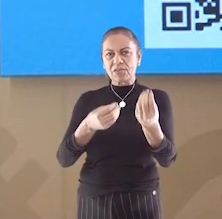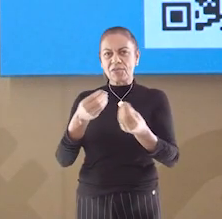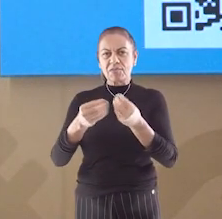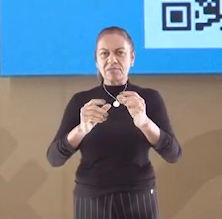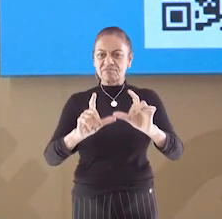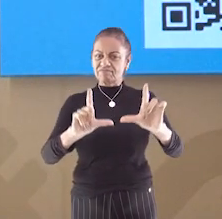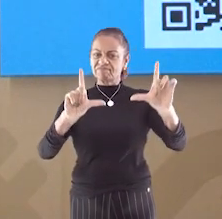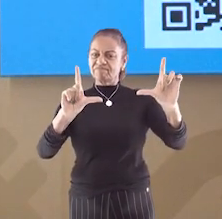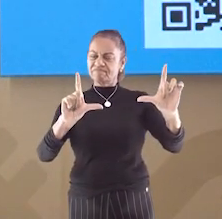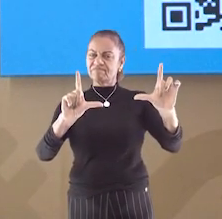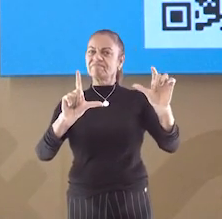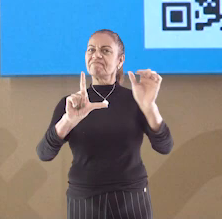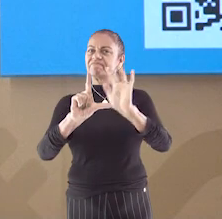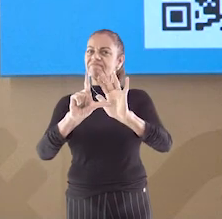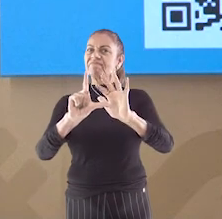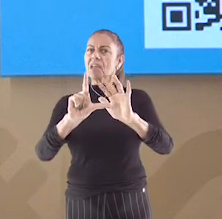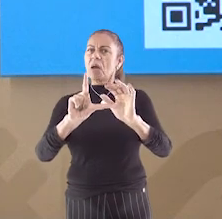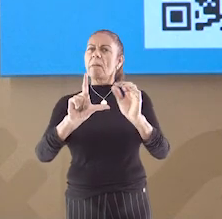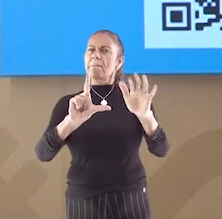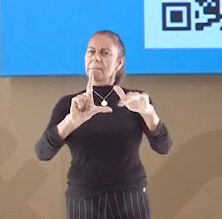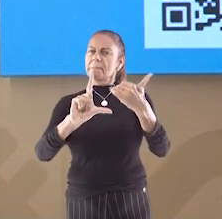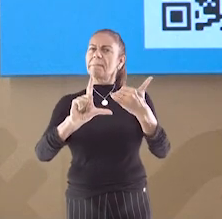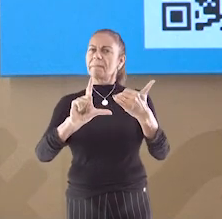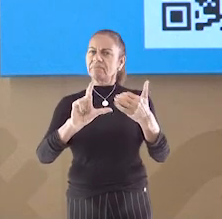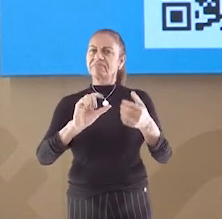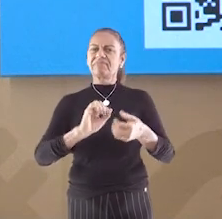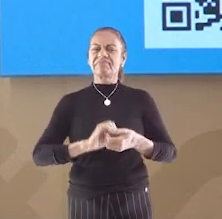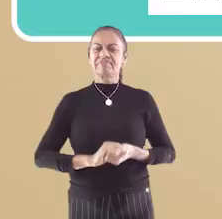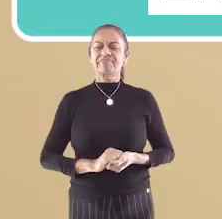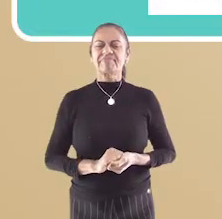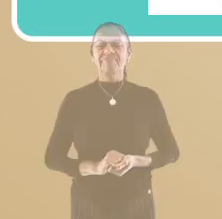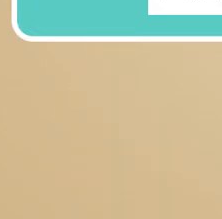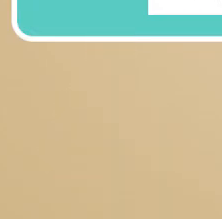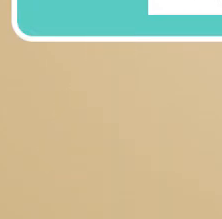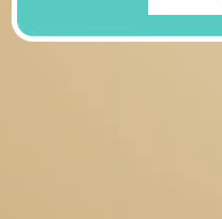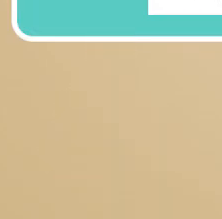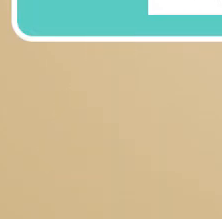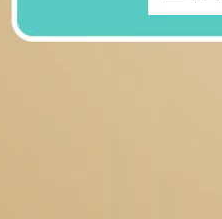aqui, tá bom? Vai ser muito bom ver o que vocês escreveram.